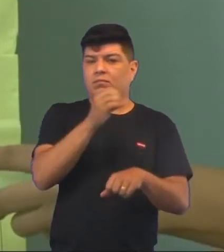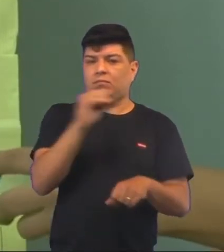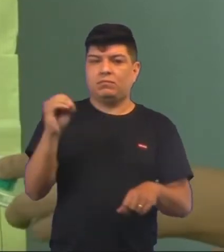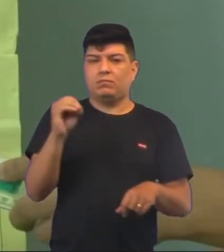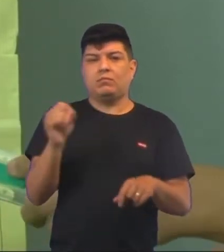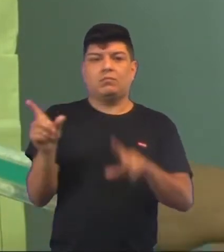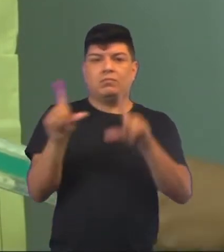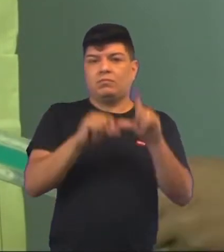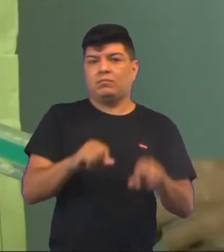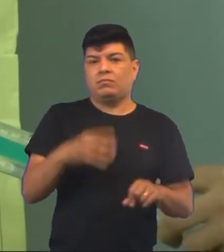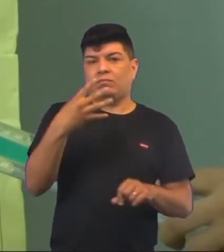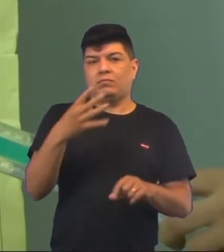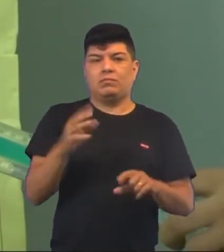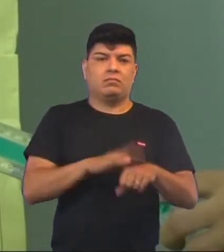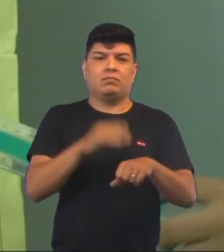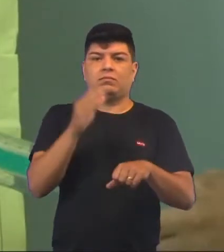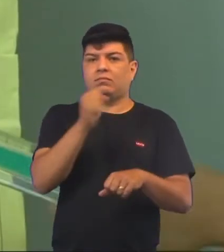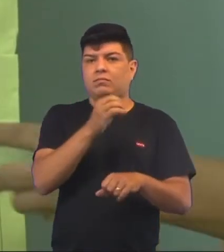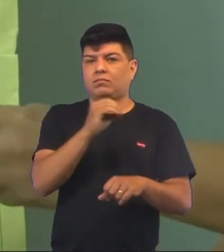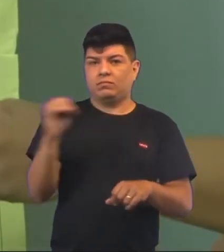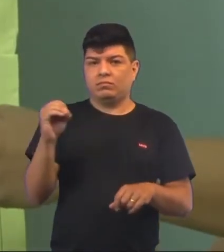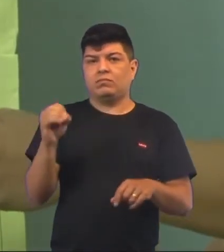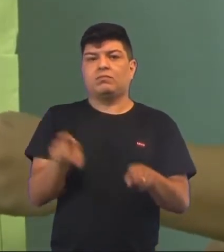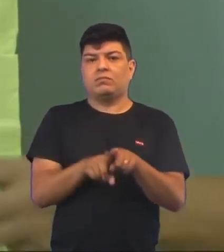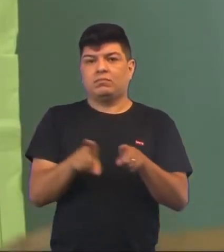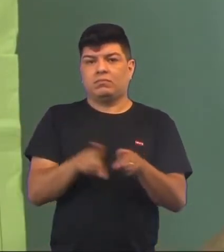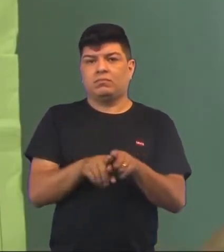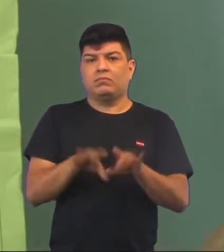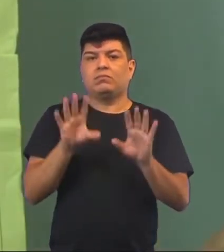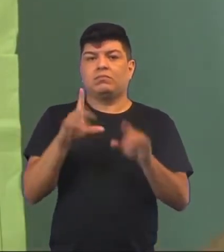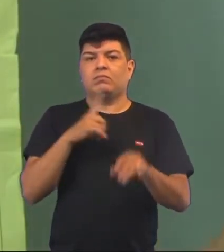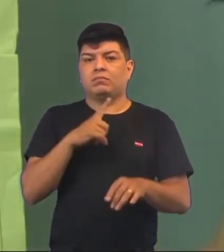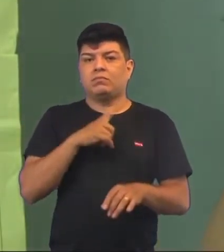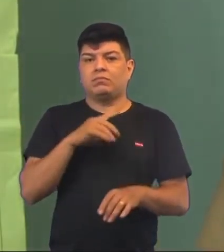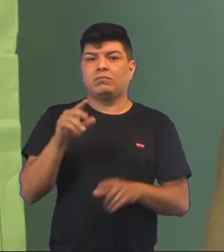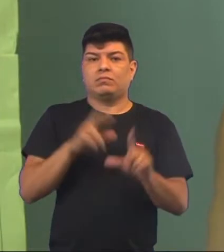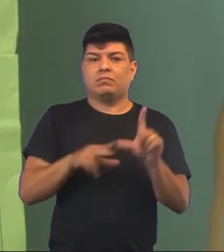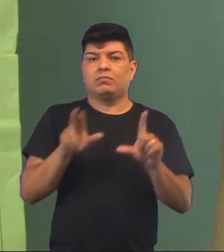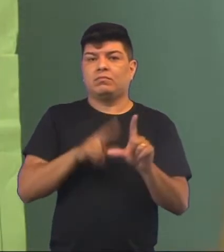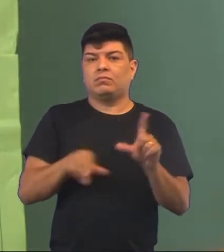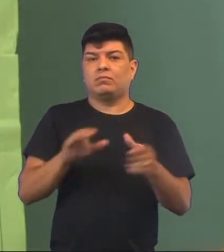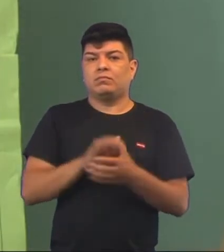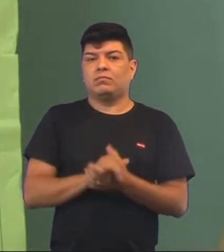800, e nem menos de 4 e mais de 800. A alternativa que eu tenho é a letra